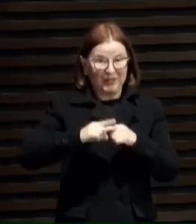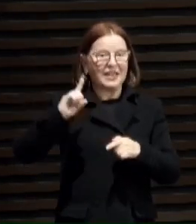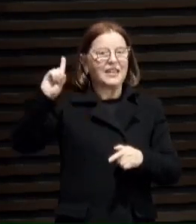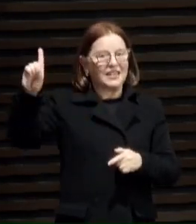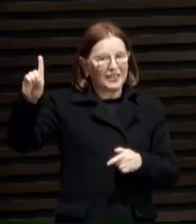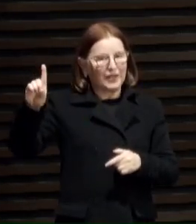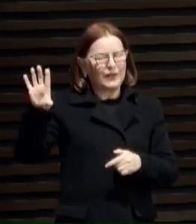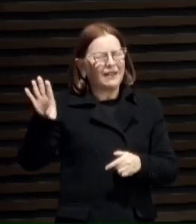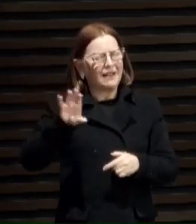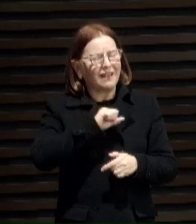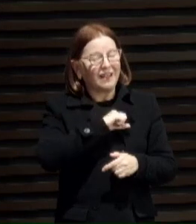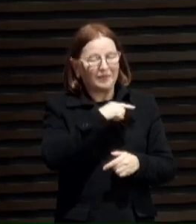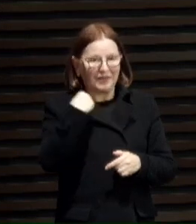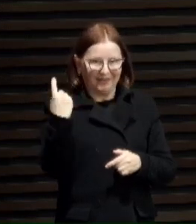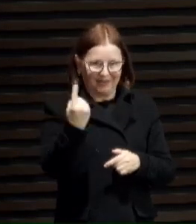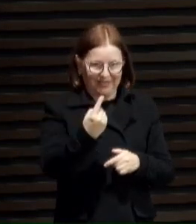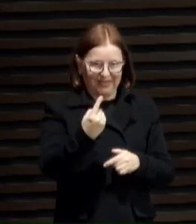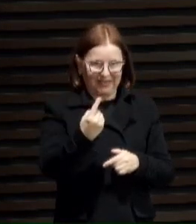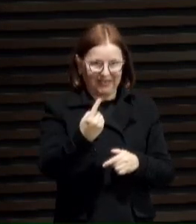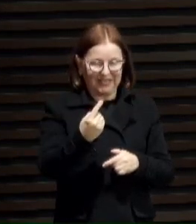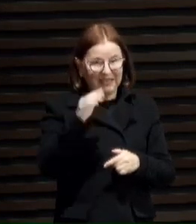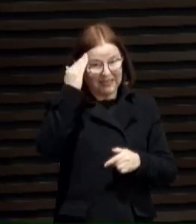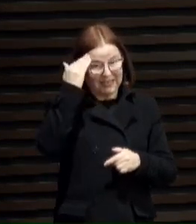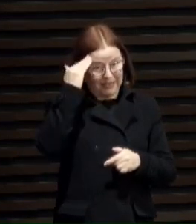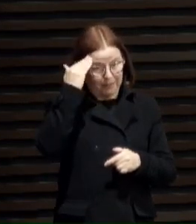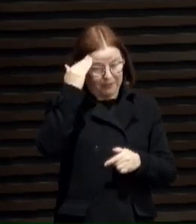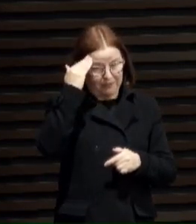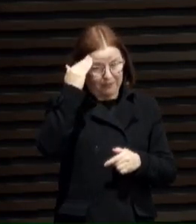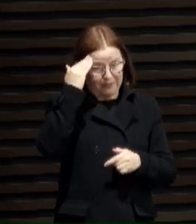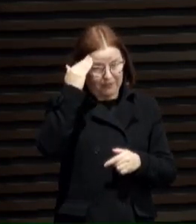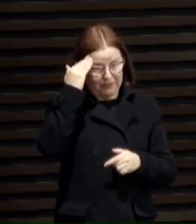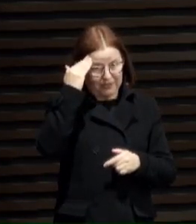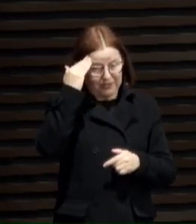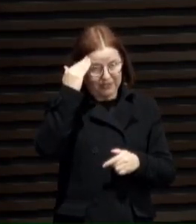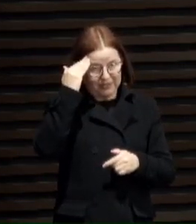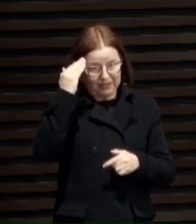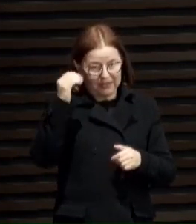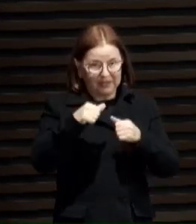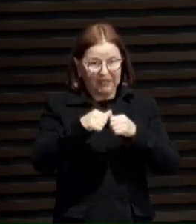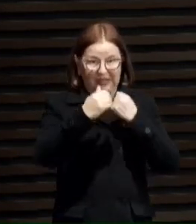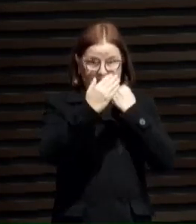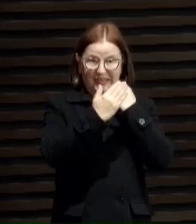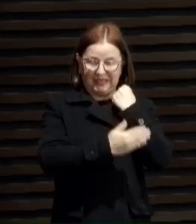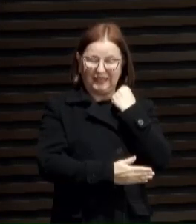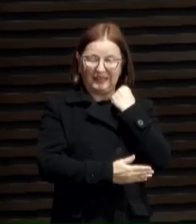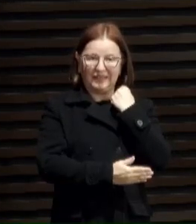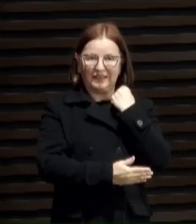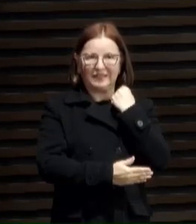sabemos que uma decisão, uma sentença desse conteúdo que está em